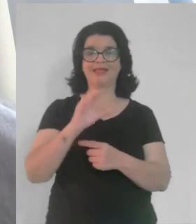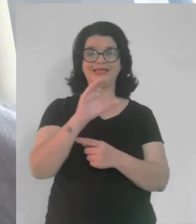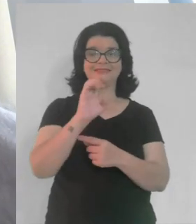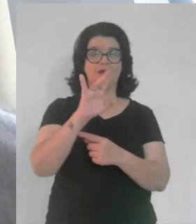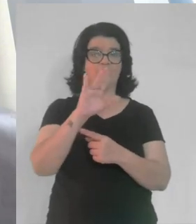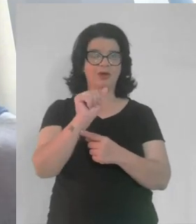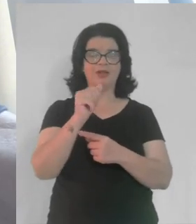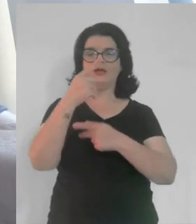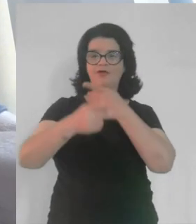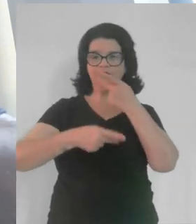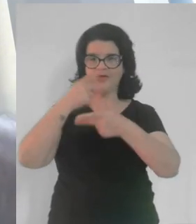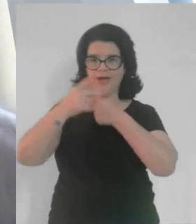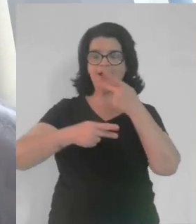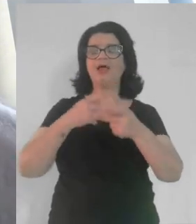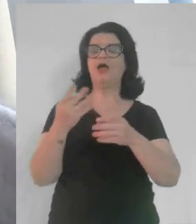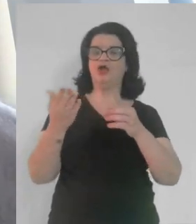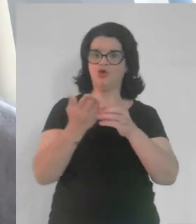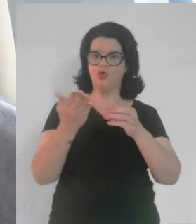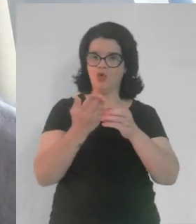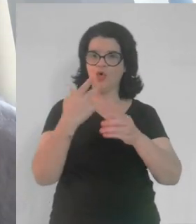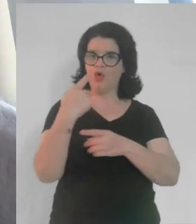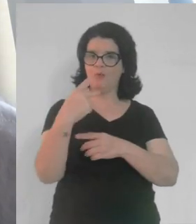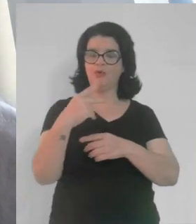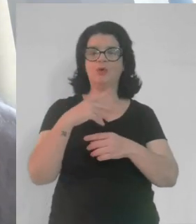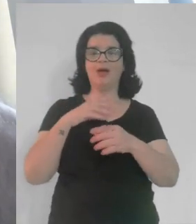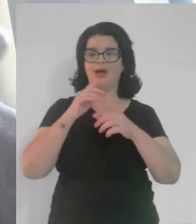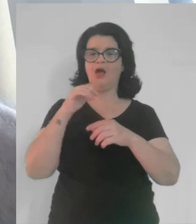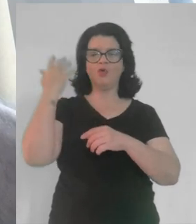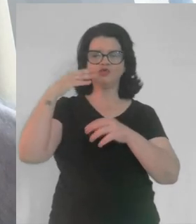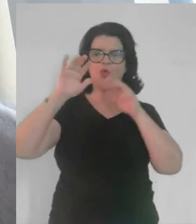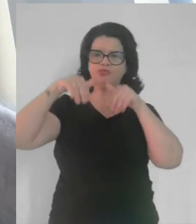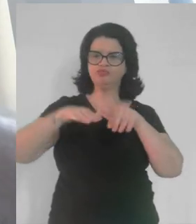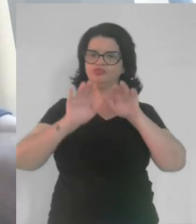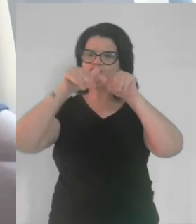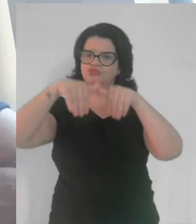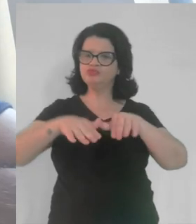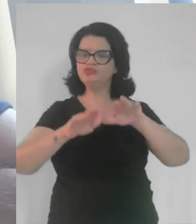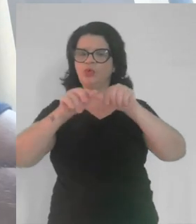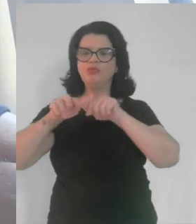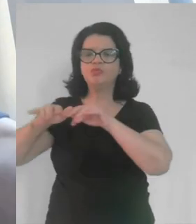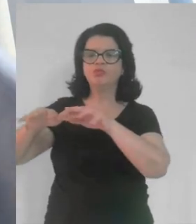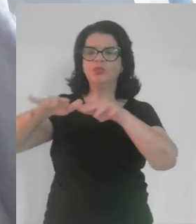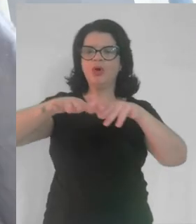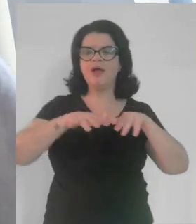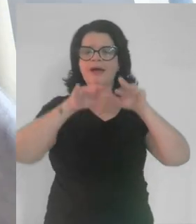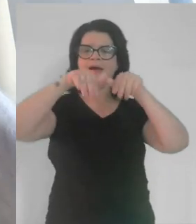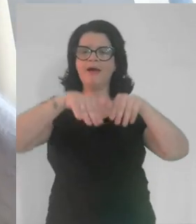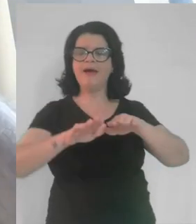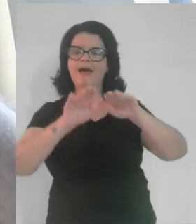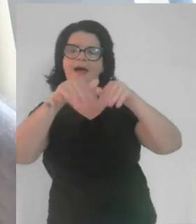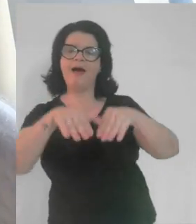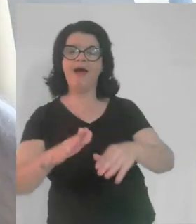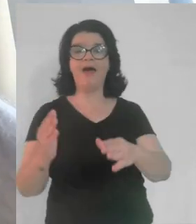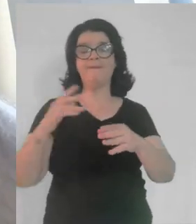Cebolinha fala no seu copo. Uma onda sonora é propagada toda a corda até